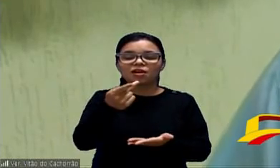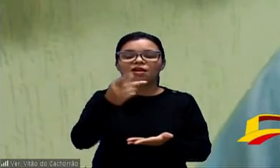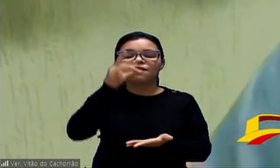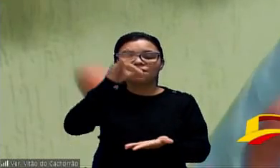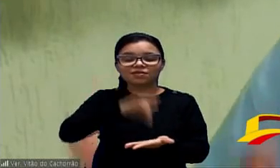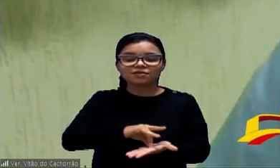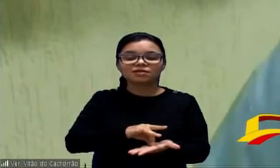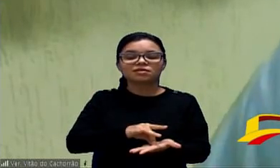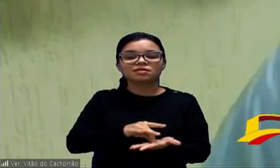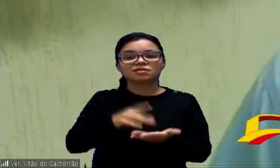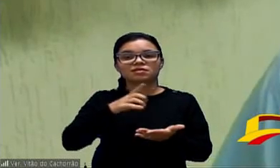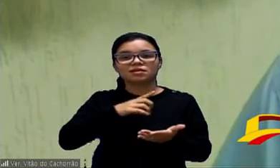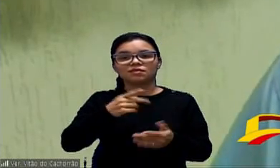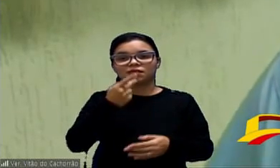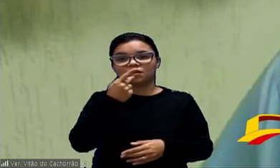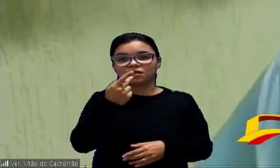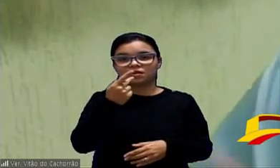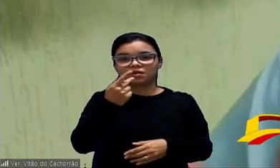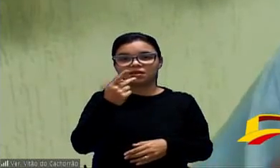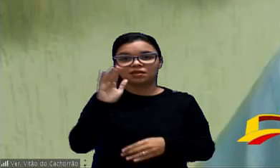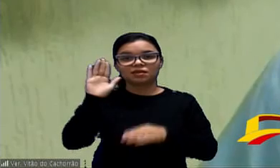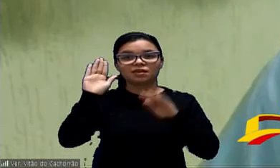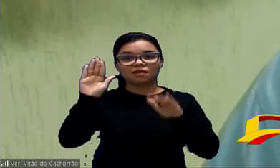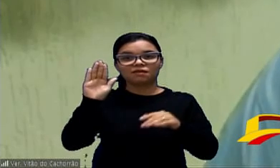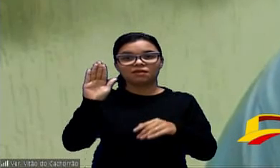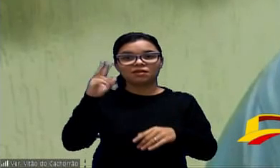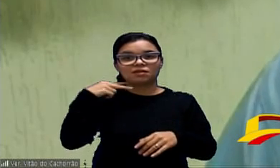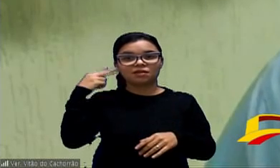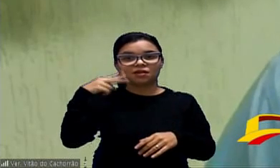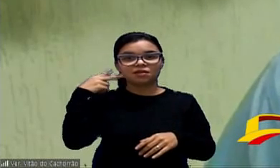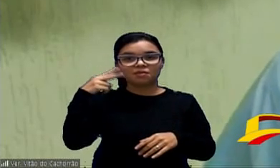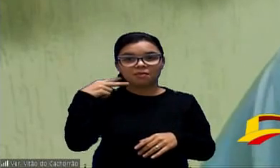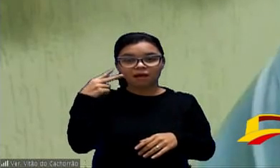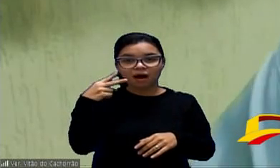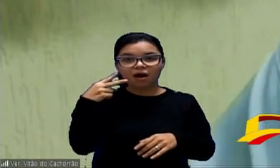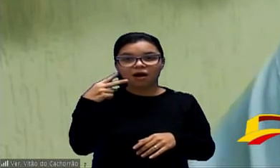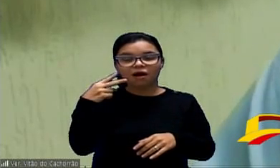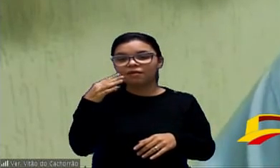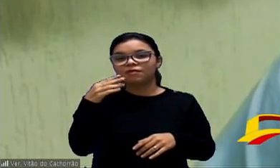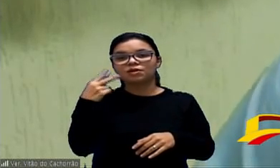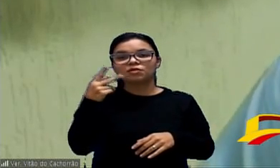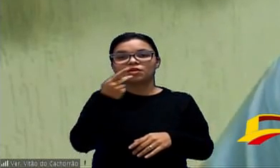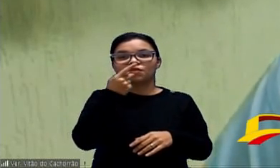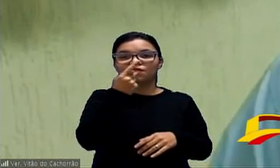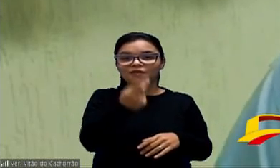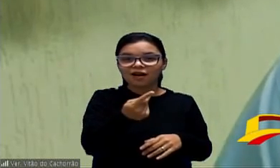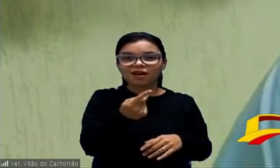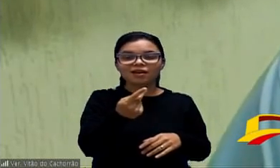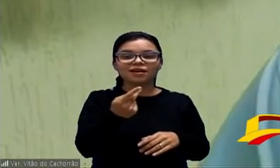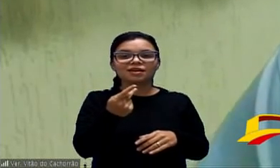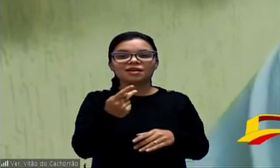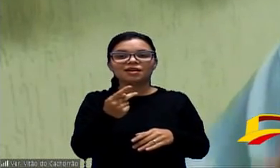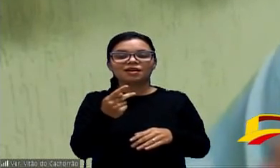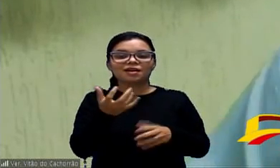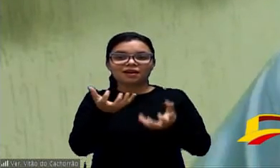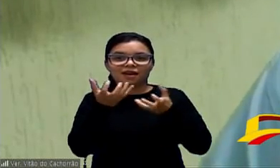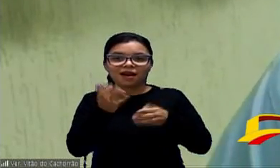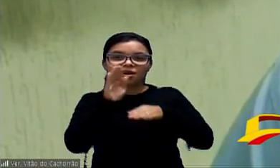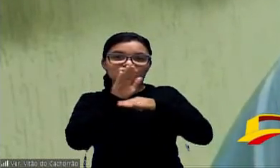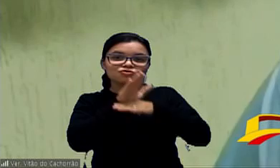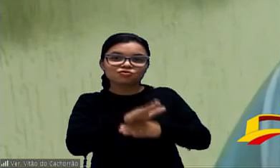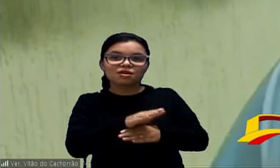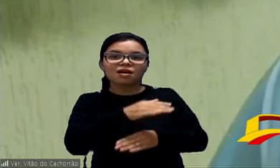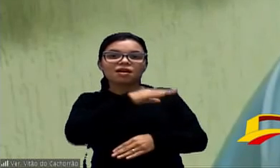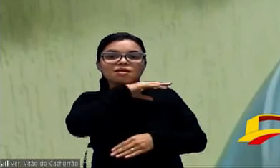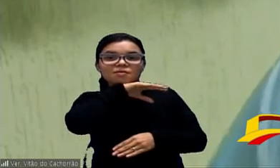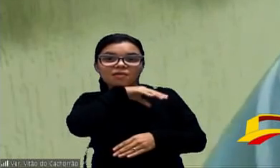tem vereadores que defendem a causa animal, que tem fotos em jockey. Tem vereadores que vão votar contra o projeto e tem fotos em